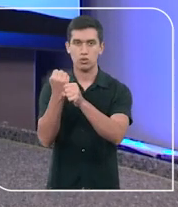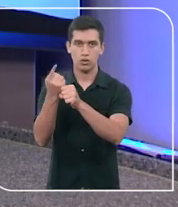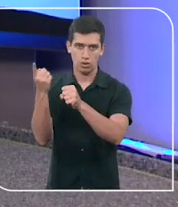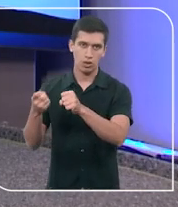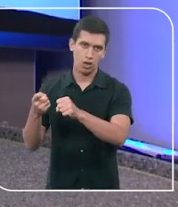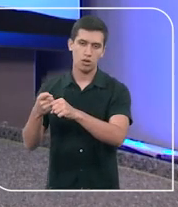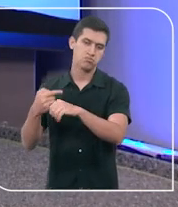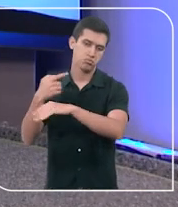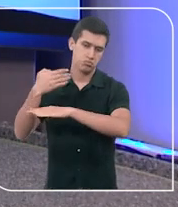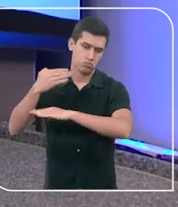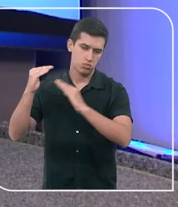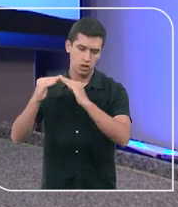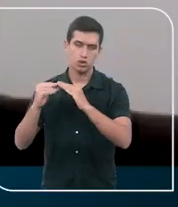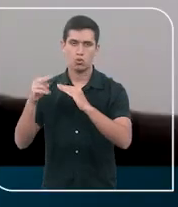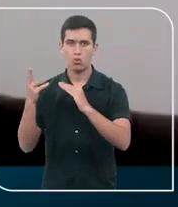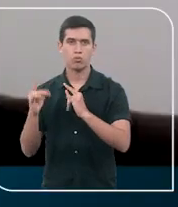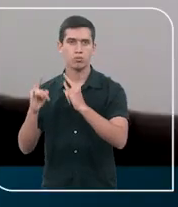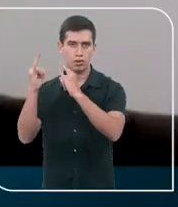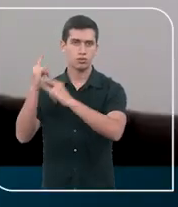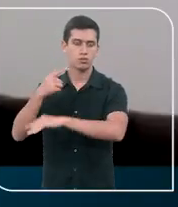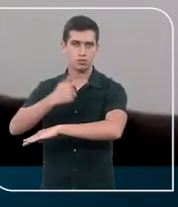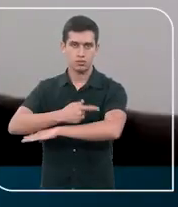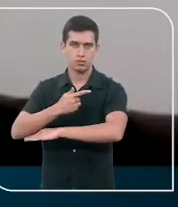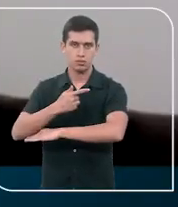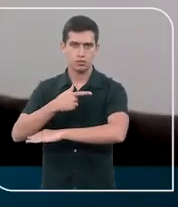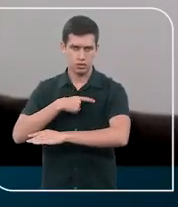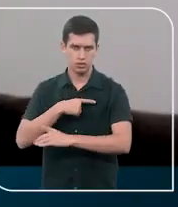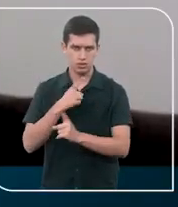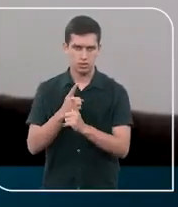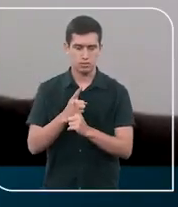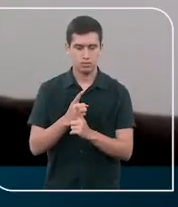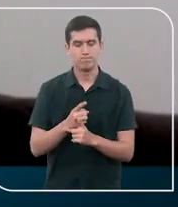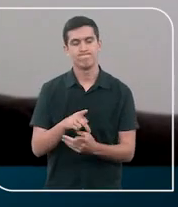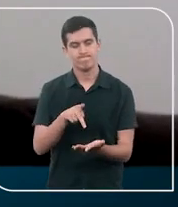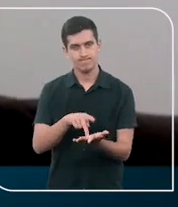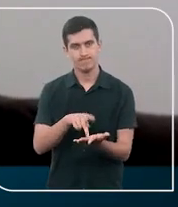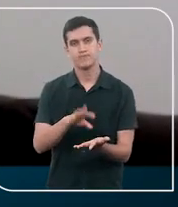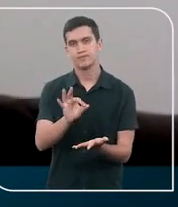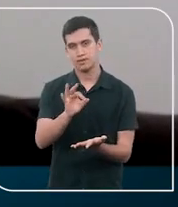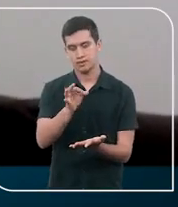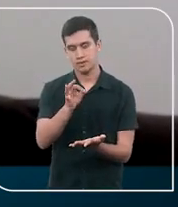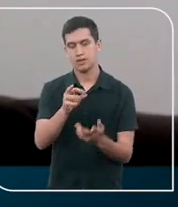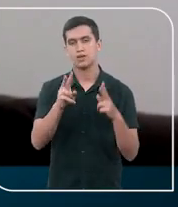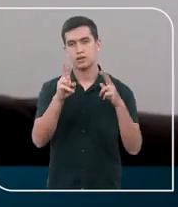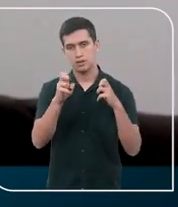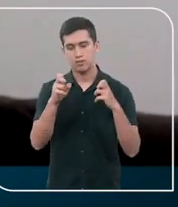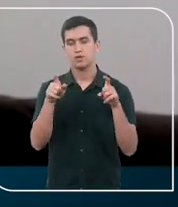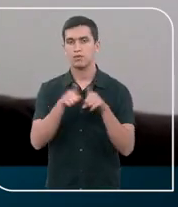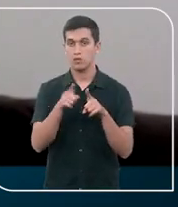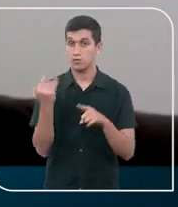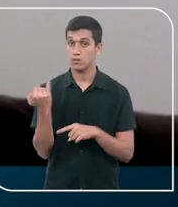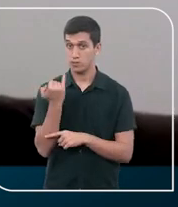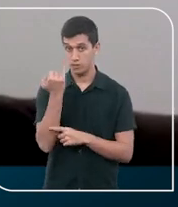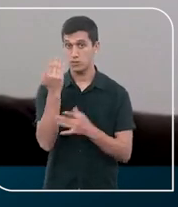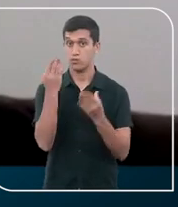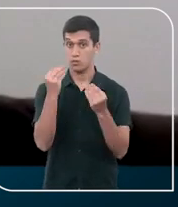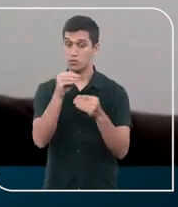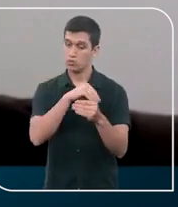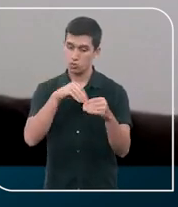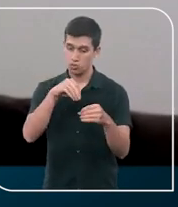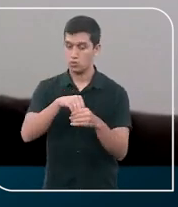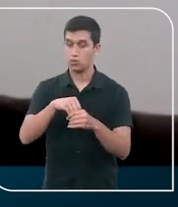reconhecimento de vícios? Sem sombra de dúvida, né, Fátima? Essa é uma questão bastante recorrente, importante nos